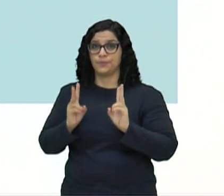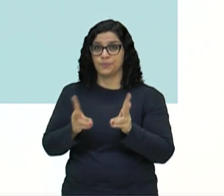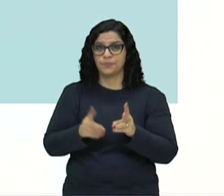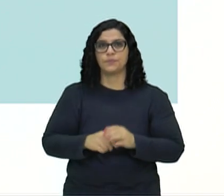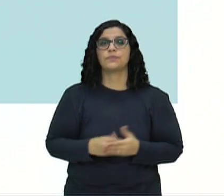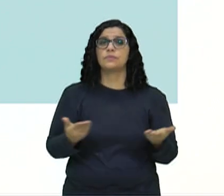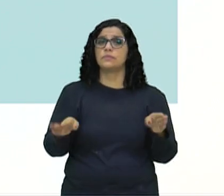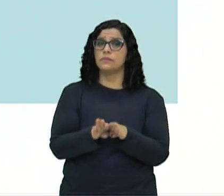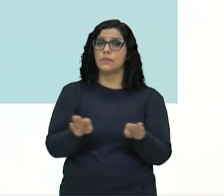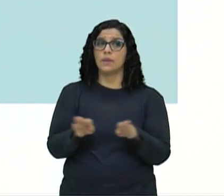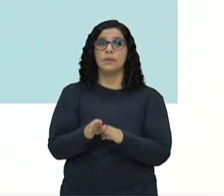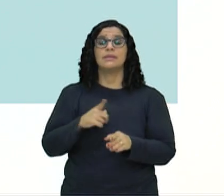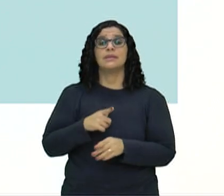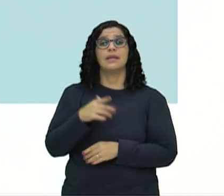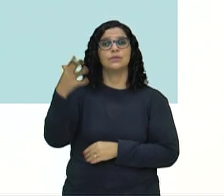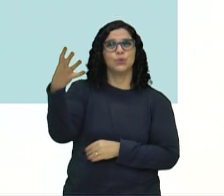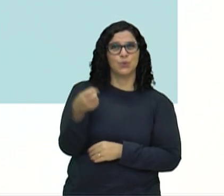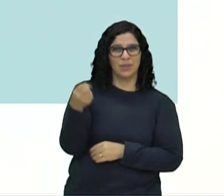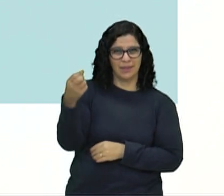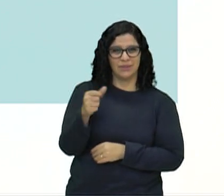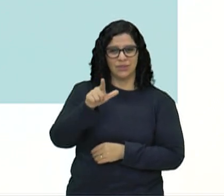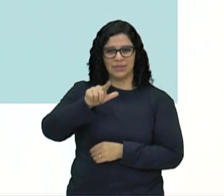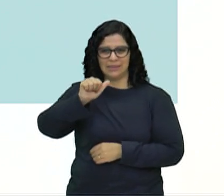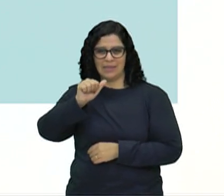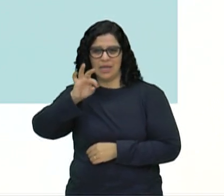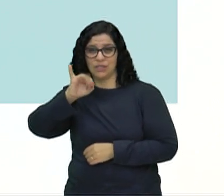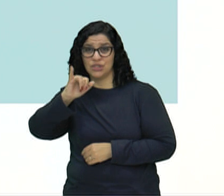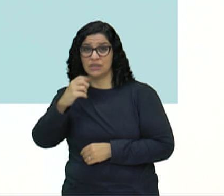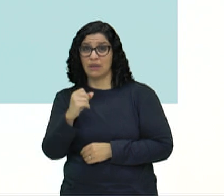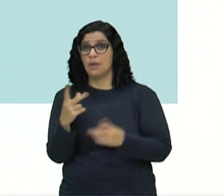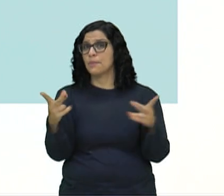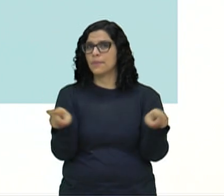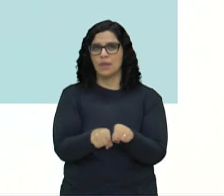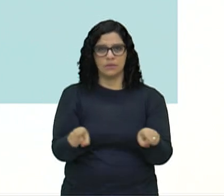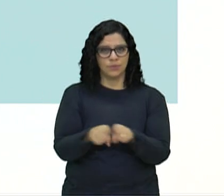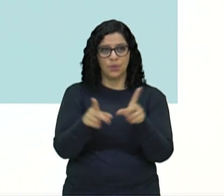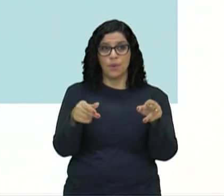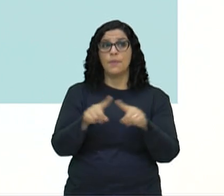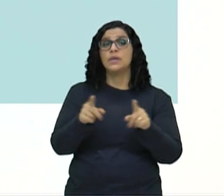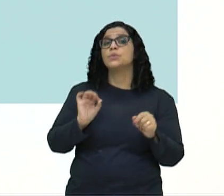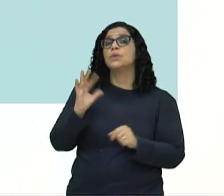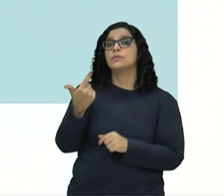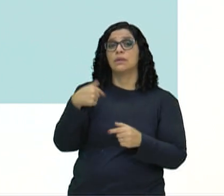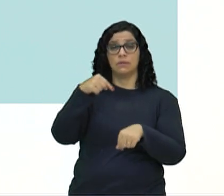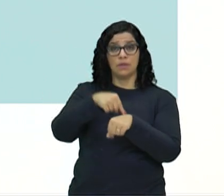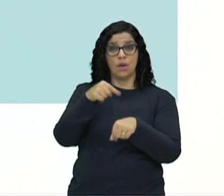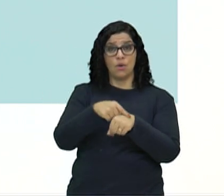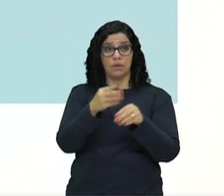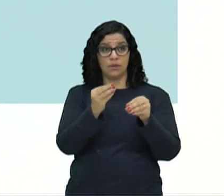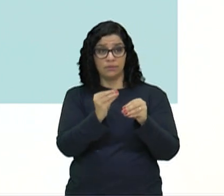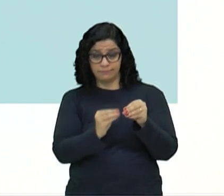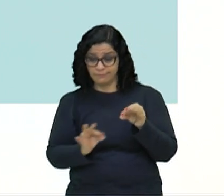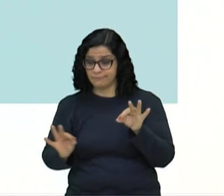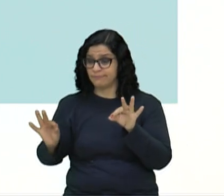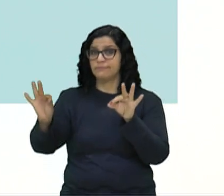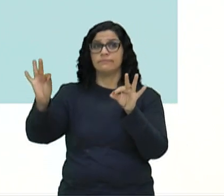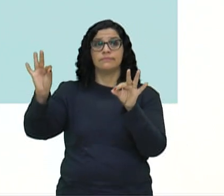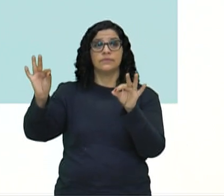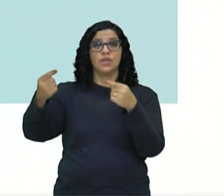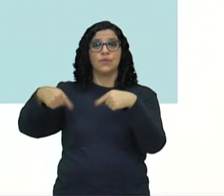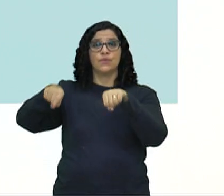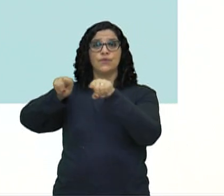a fermentação láctica é a mesma etapa. Porém, o que acontece é que na hora que recebe de volta